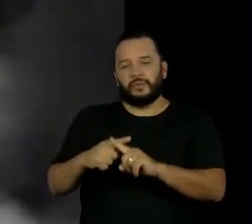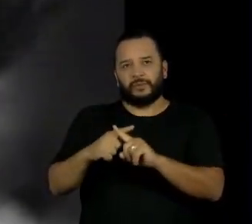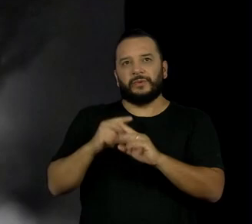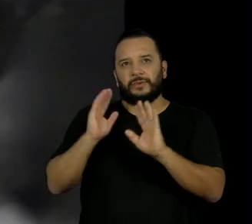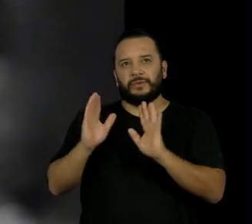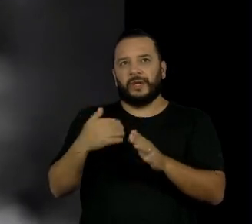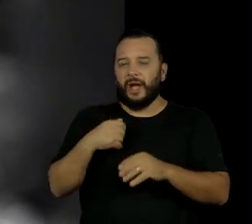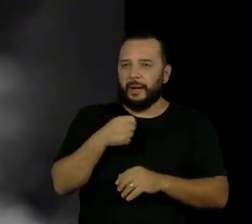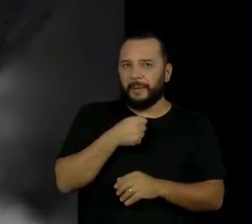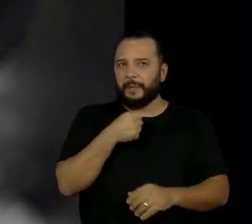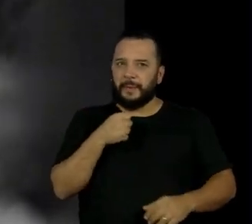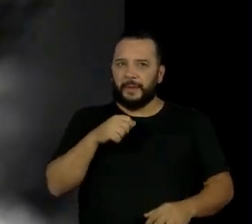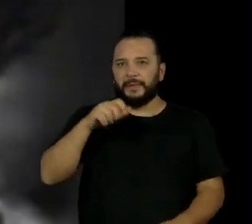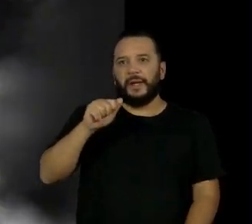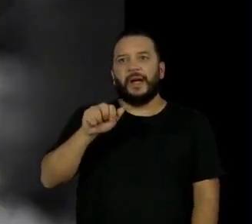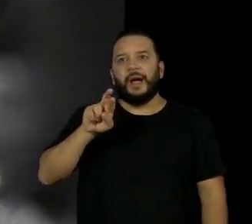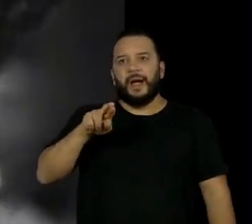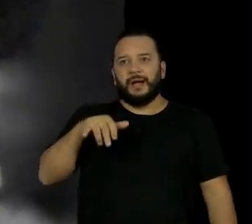Barroso